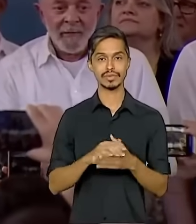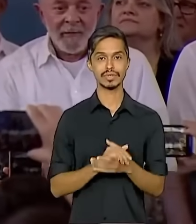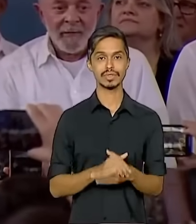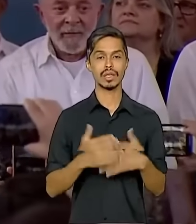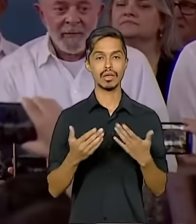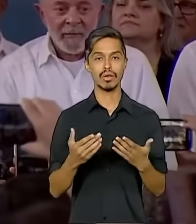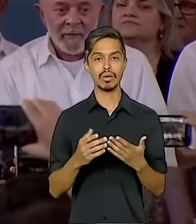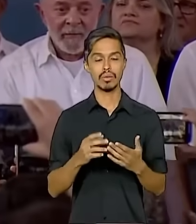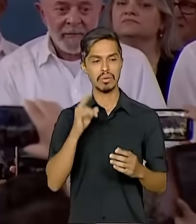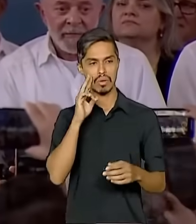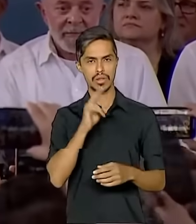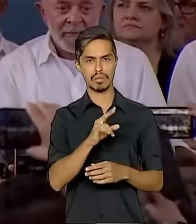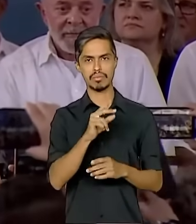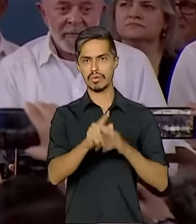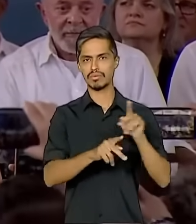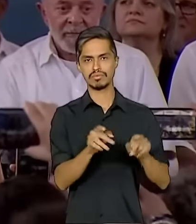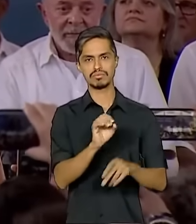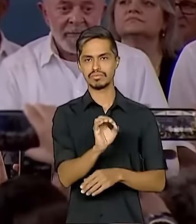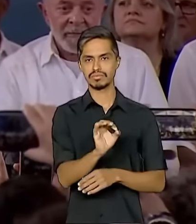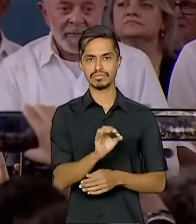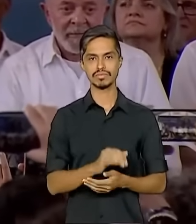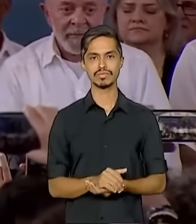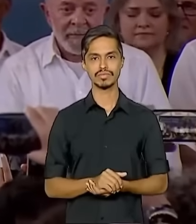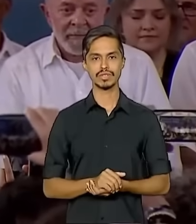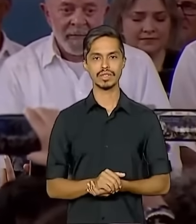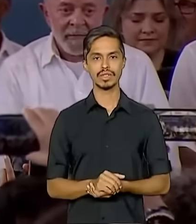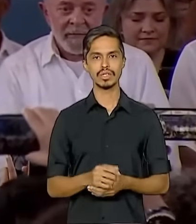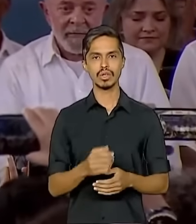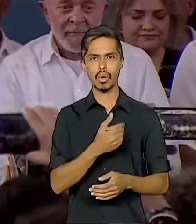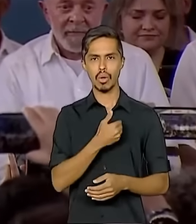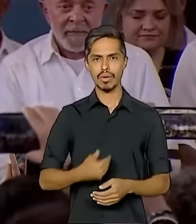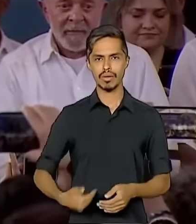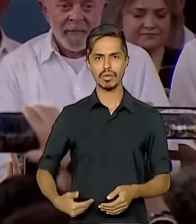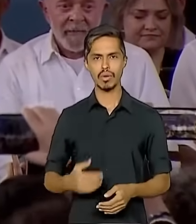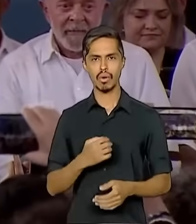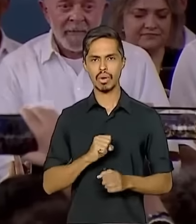não olhava para o povo, alguém que governava com ódio.